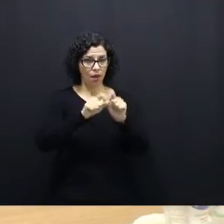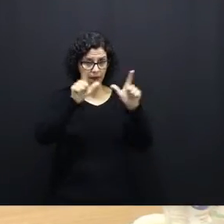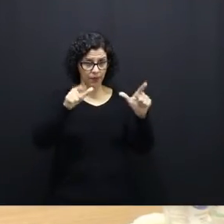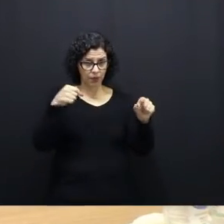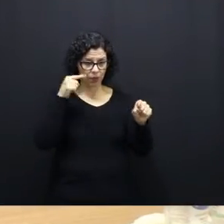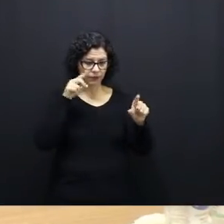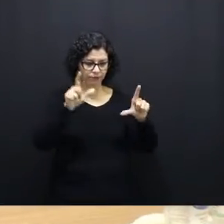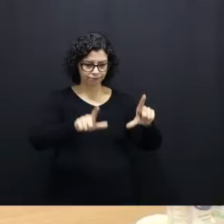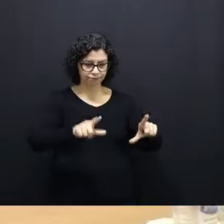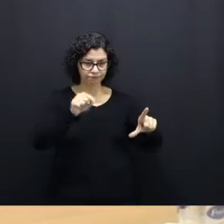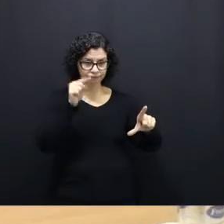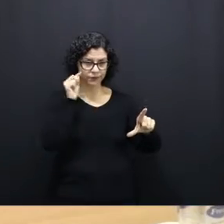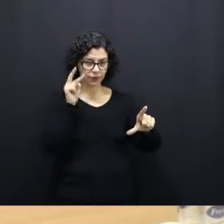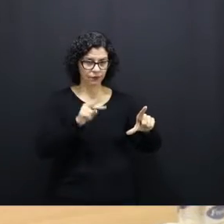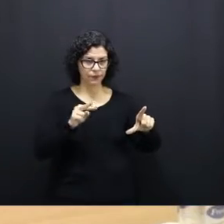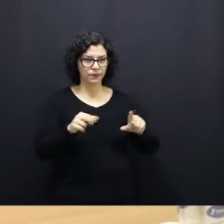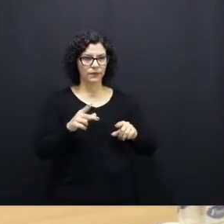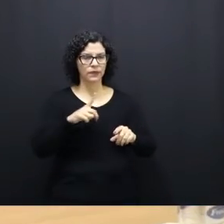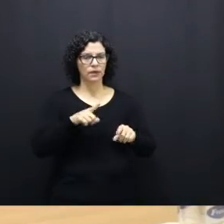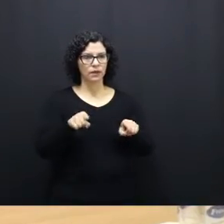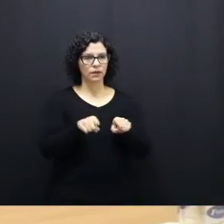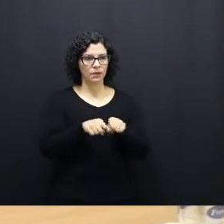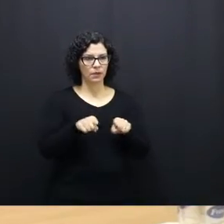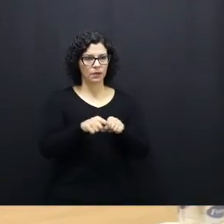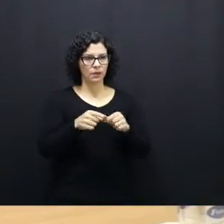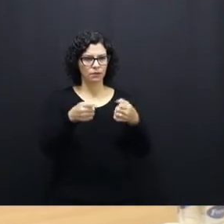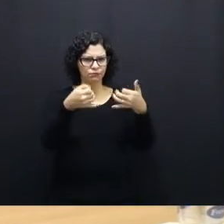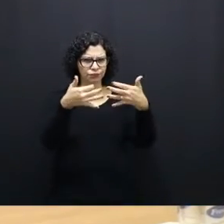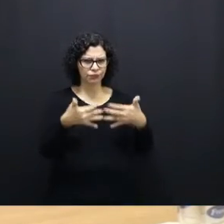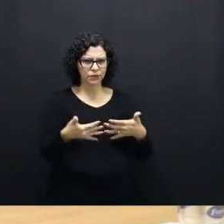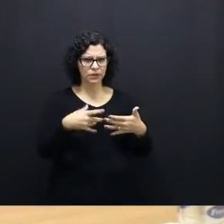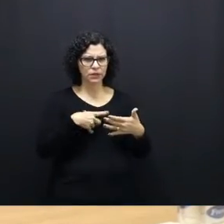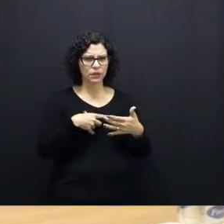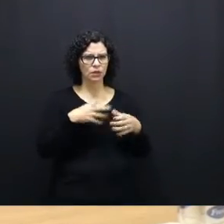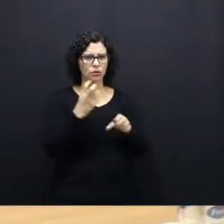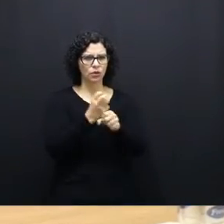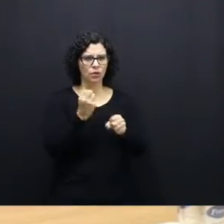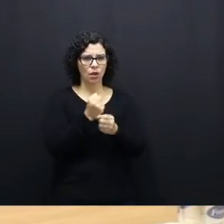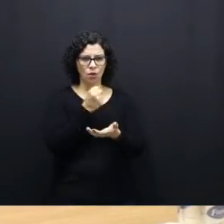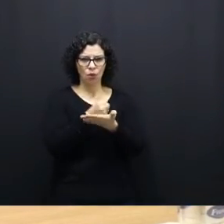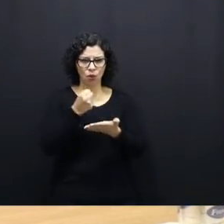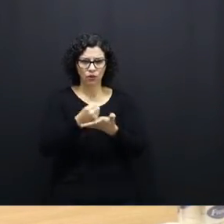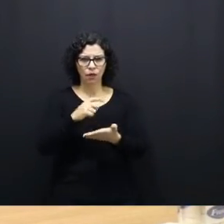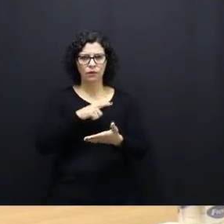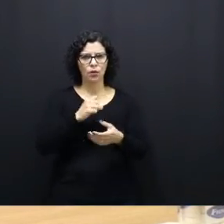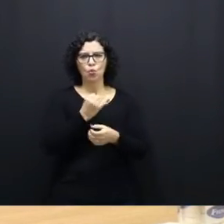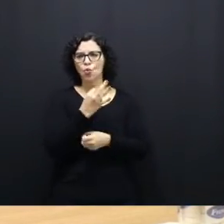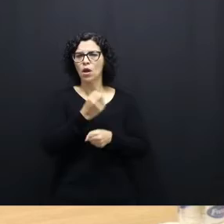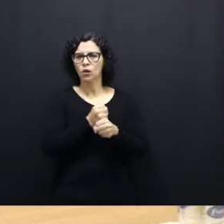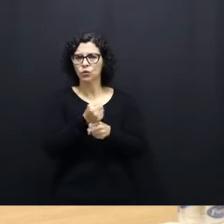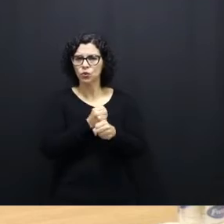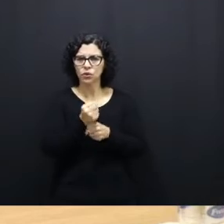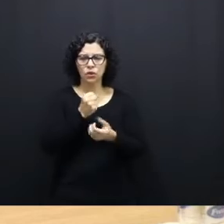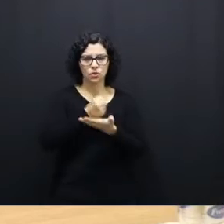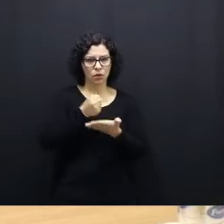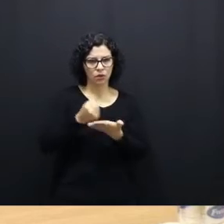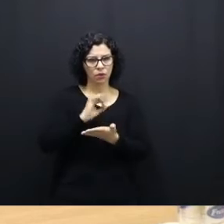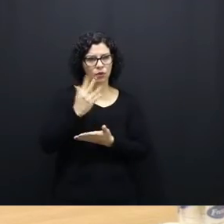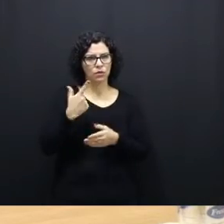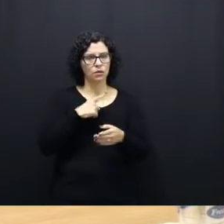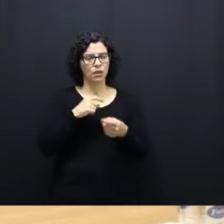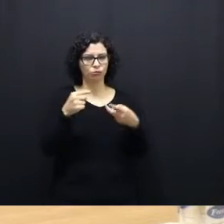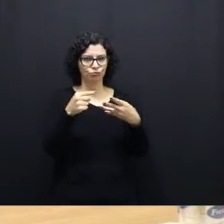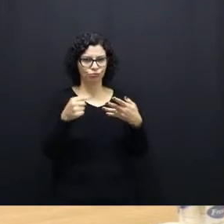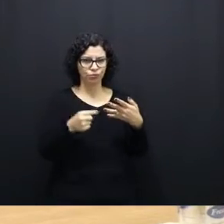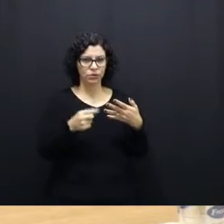ele aberto aqui agora conforme tu vai andando vai ver os anexos a quantia de contrato que temos os anos em que eles foram feitos e a